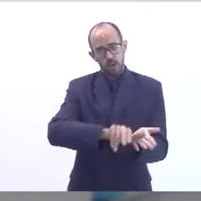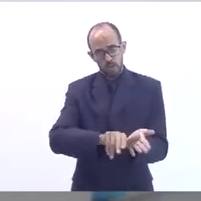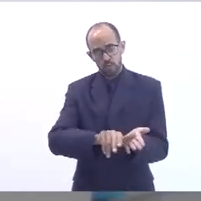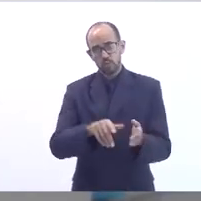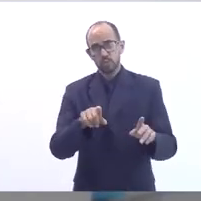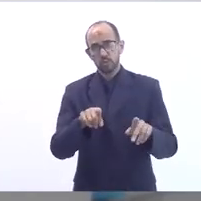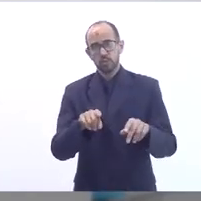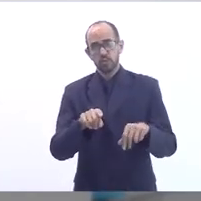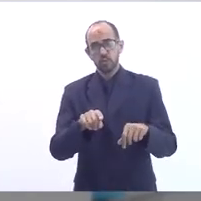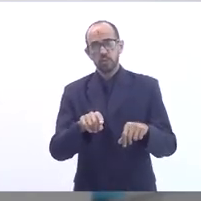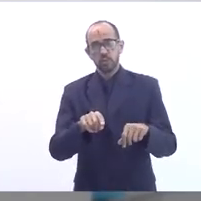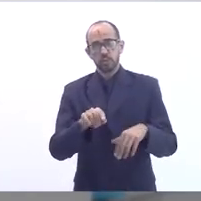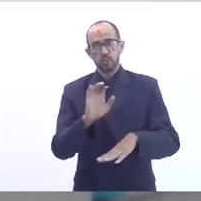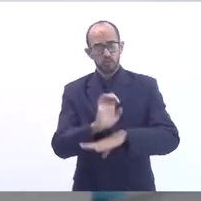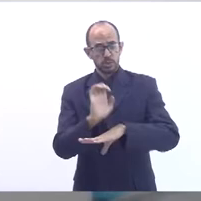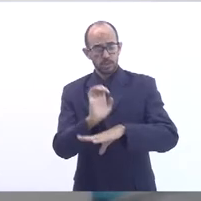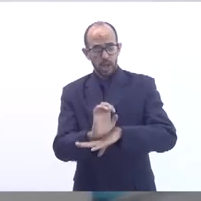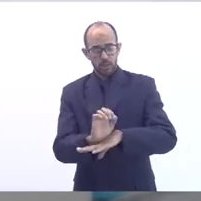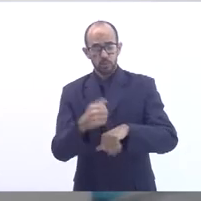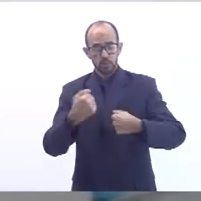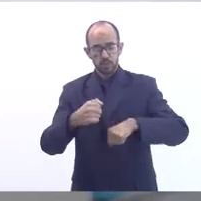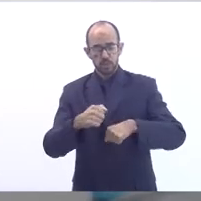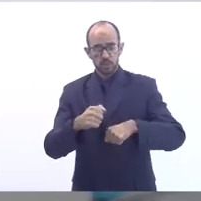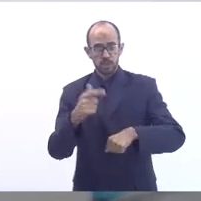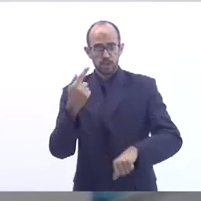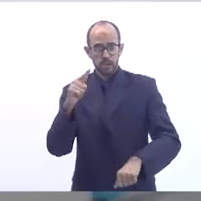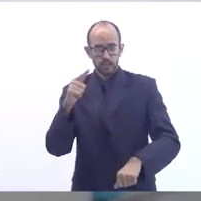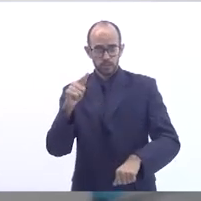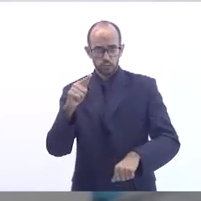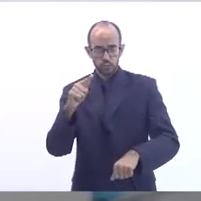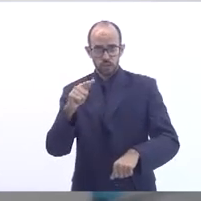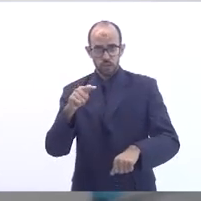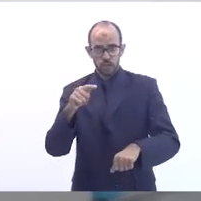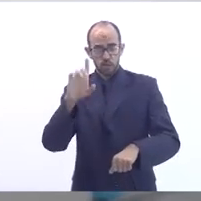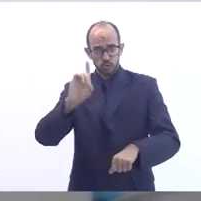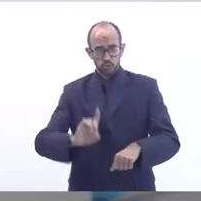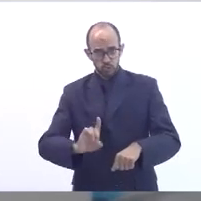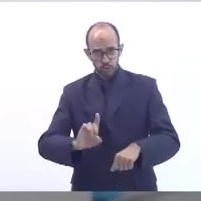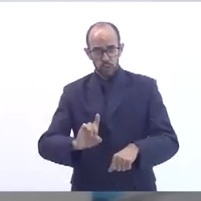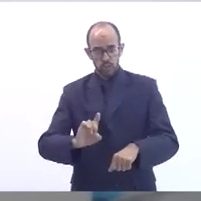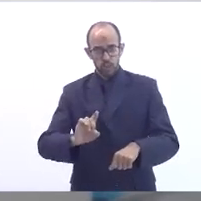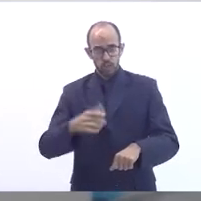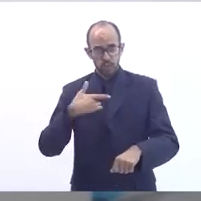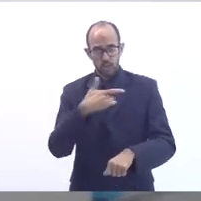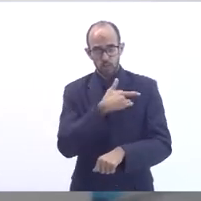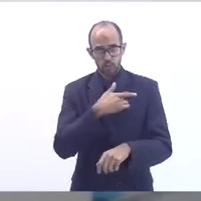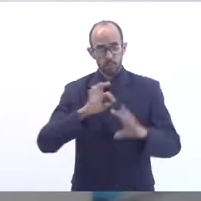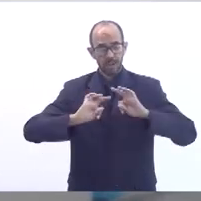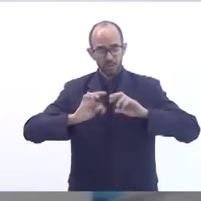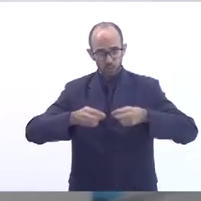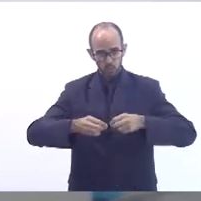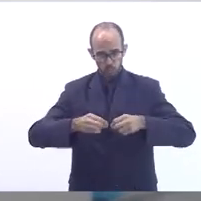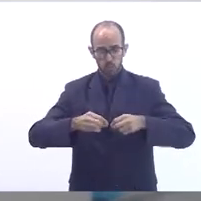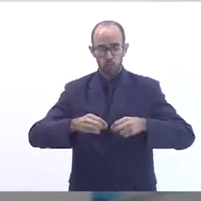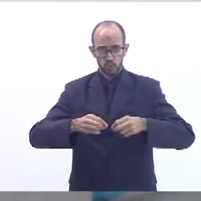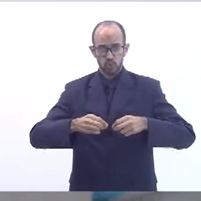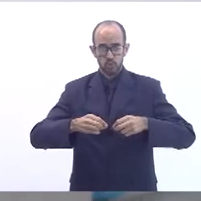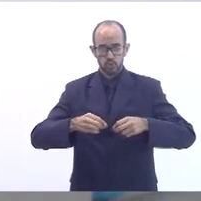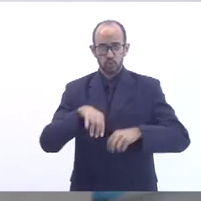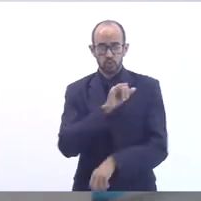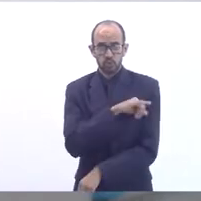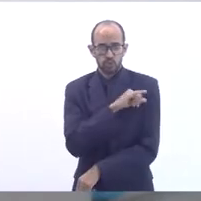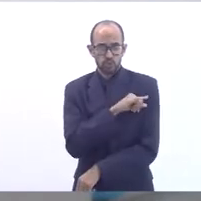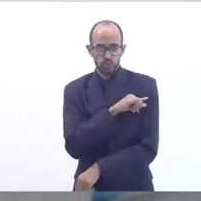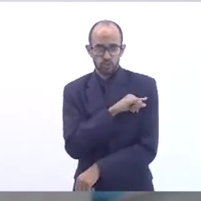o estado ele deve garantir direito à saúde para todos os cidadões do Rio de Janeiro de Janeiro para além da